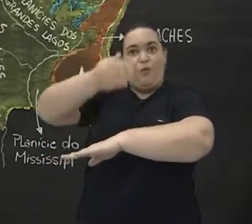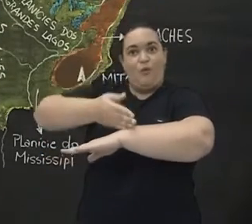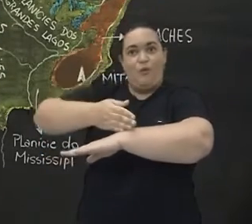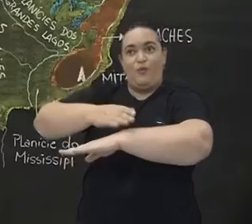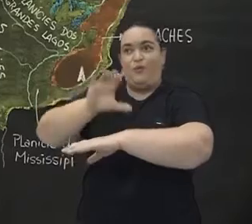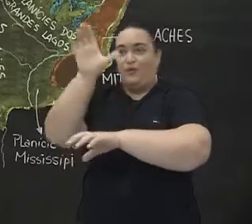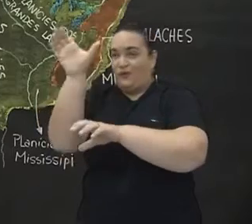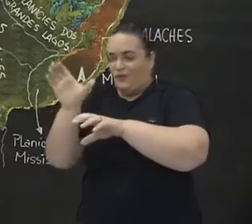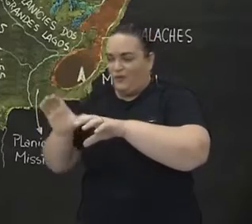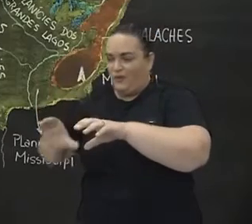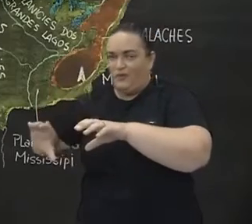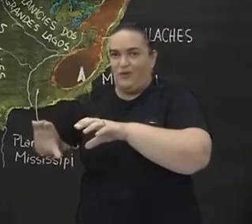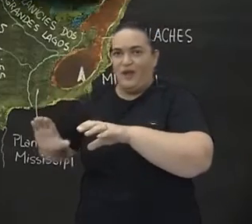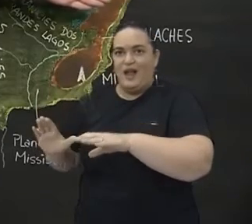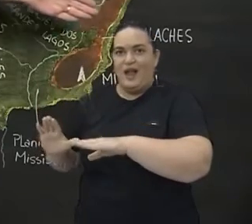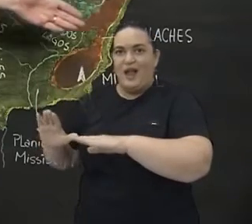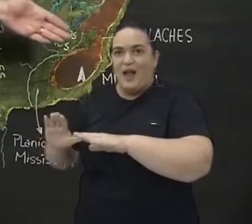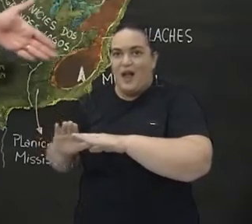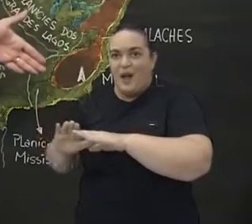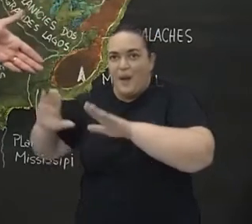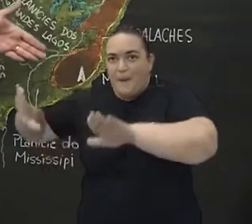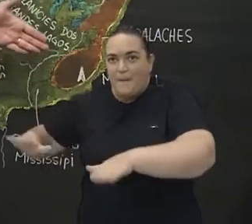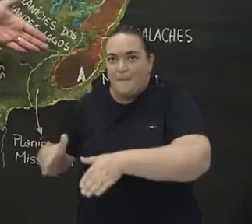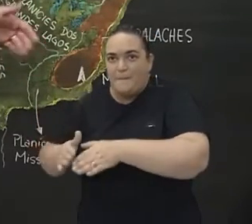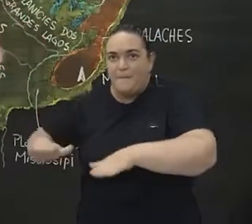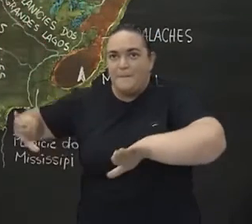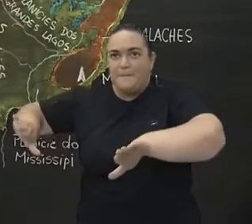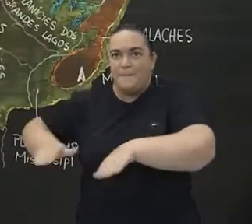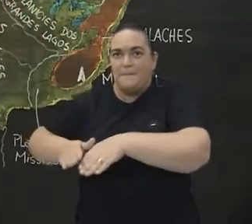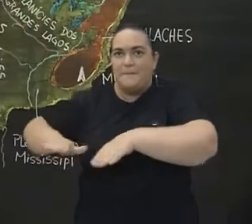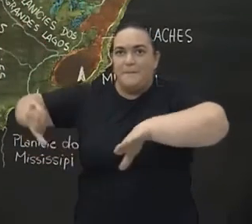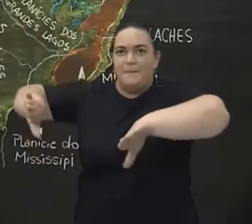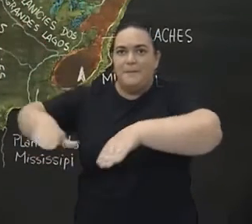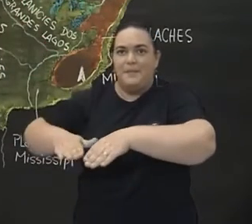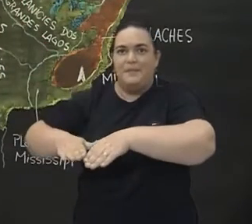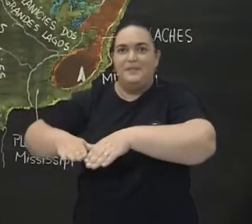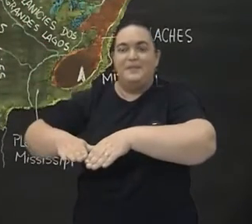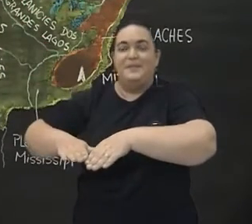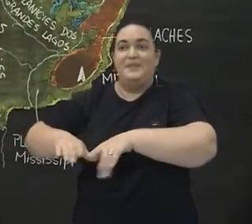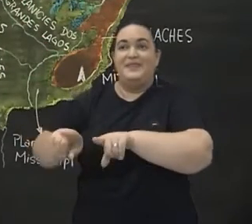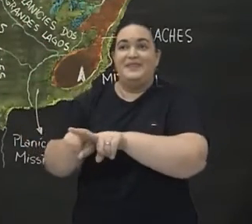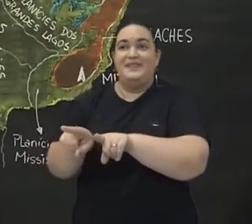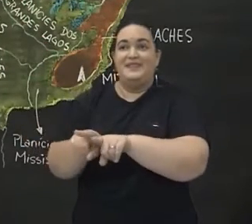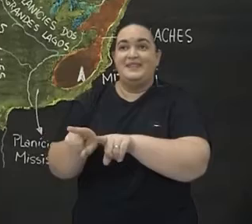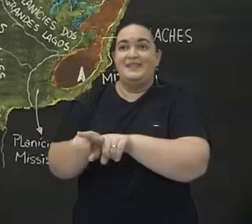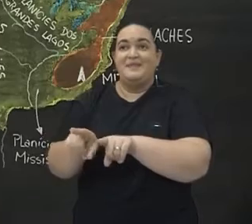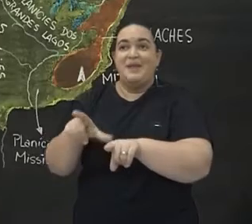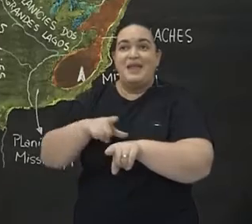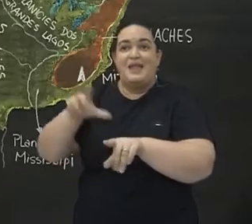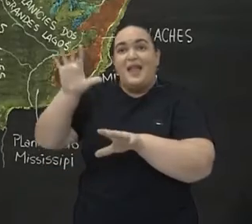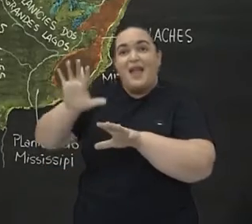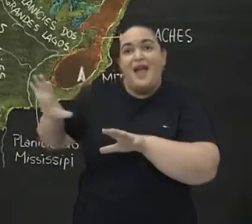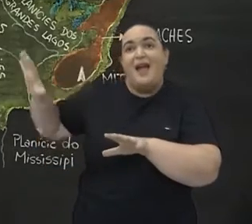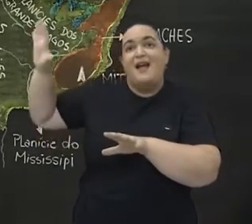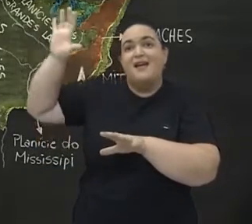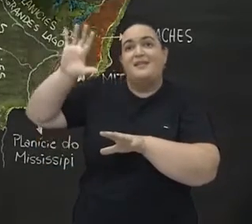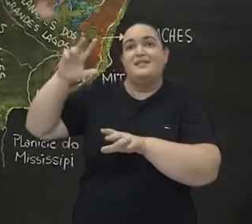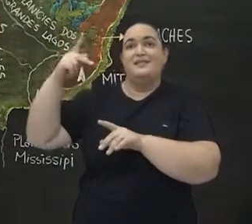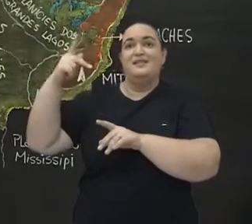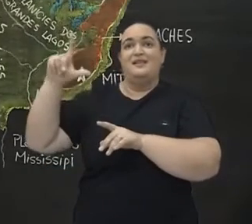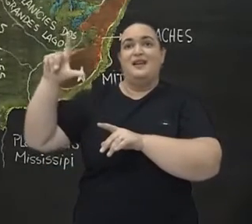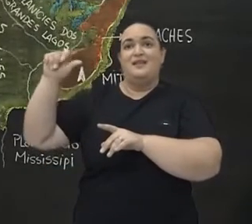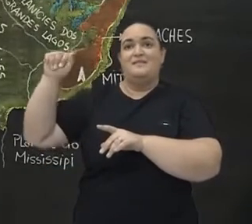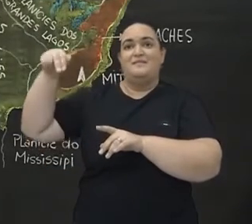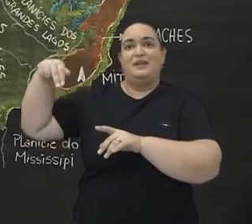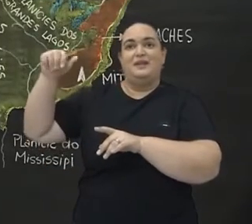temos a região dos velhos maciços cristalinos e temos essa região aqui dos